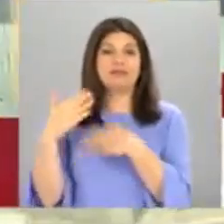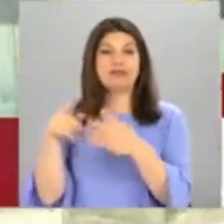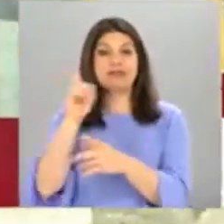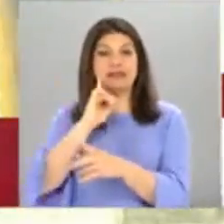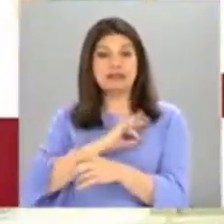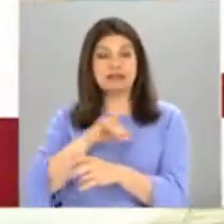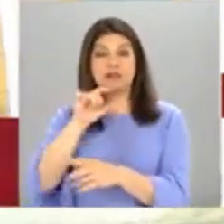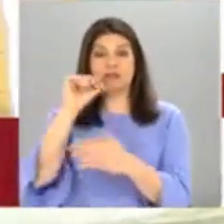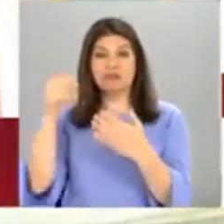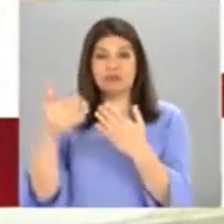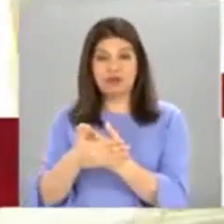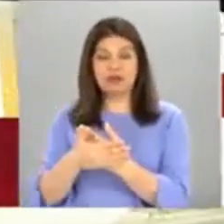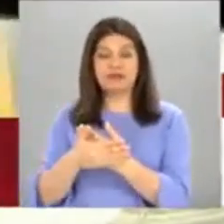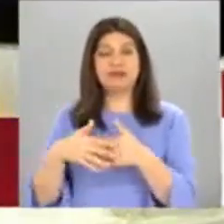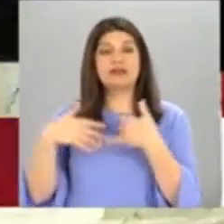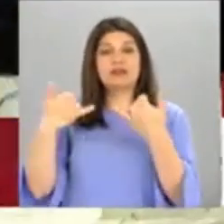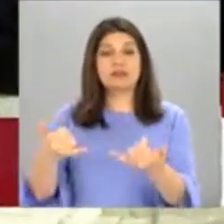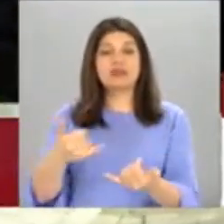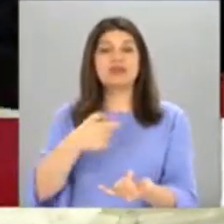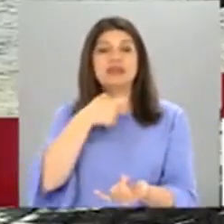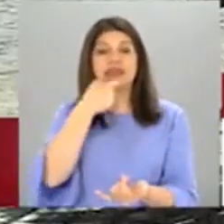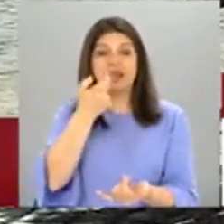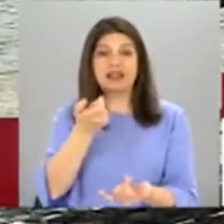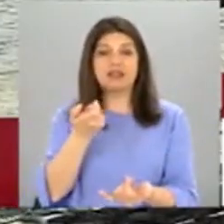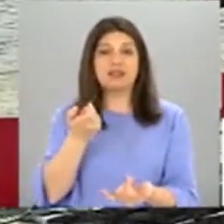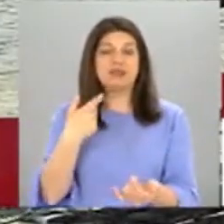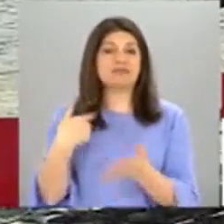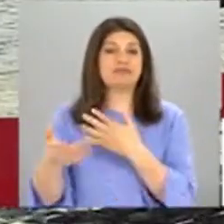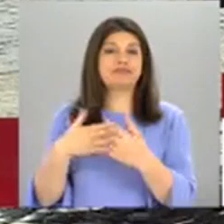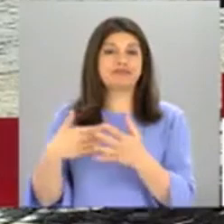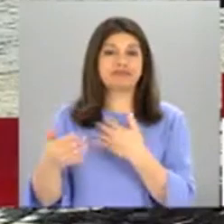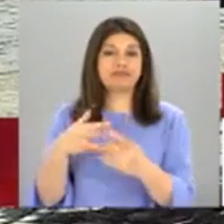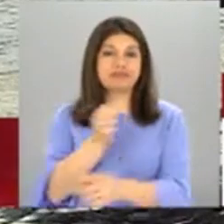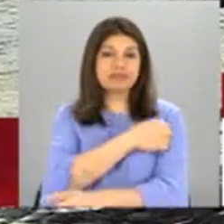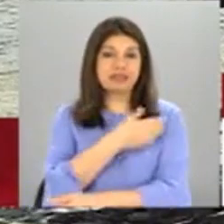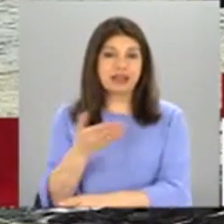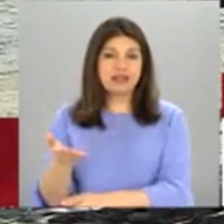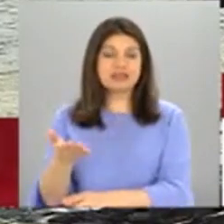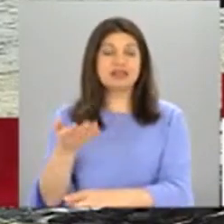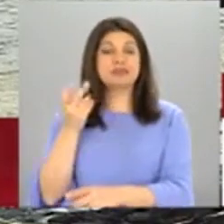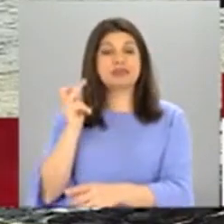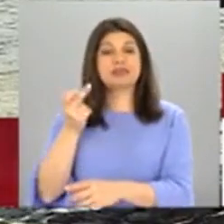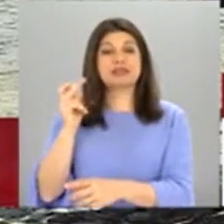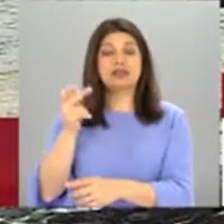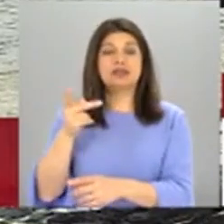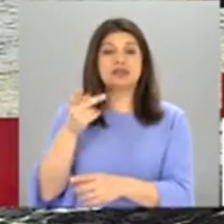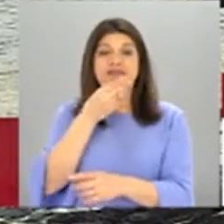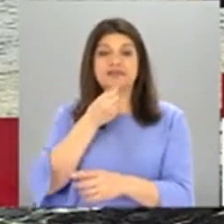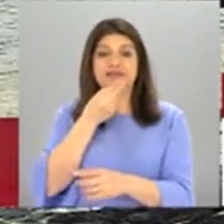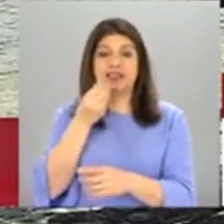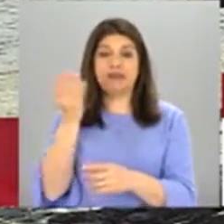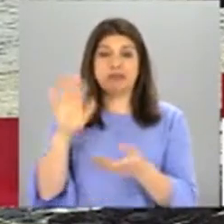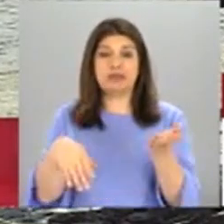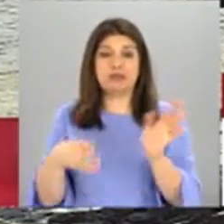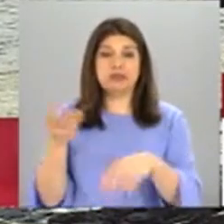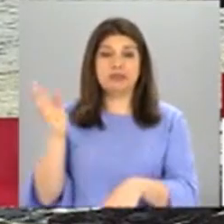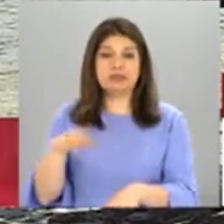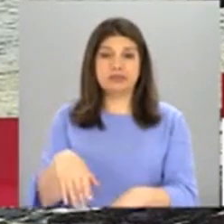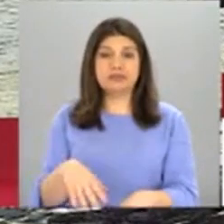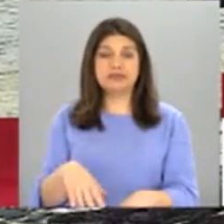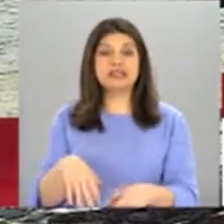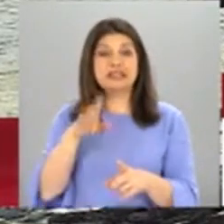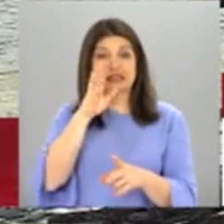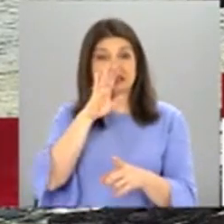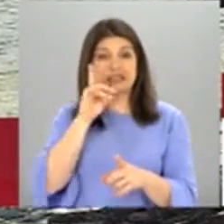morrido, os netos não fizeram caso da casa e foi degradando assim, aos poucos. Eu acho que se ela voltasse